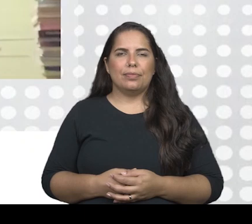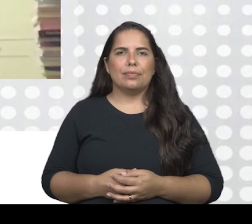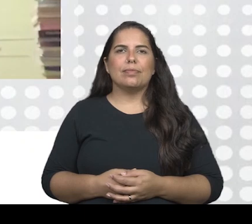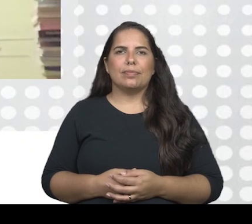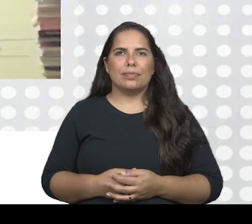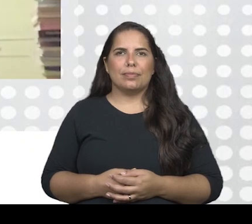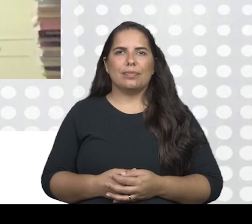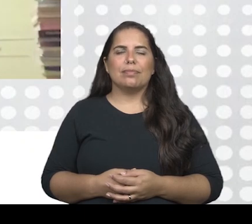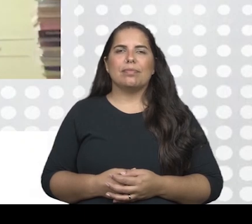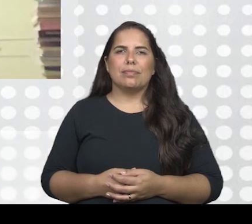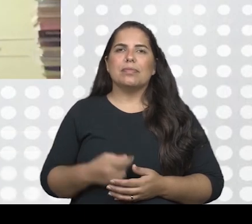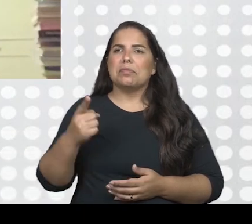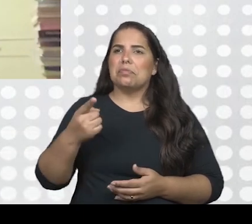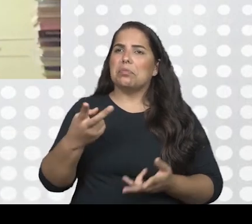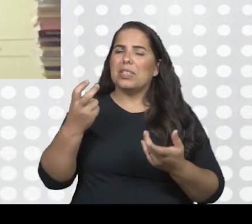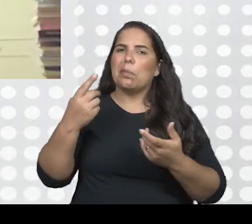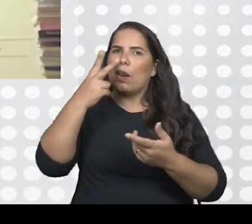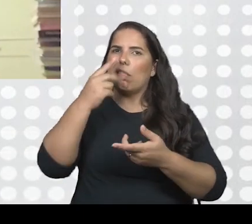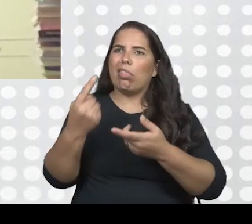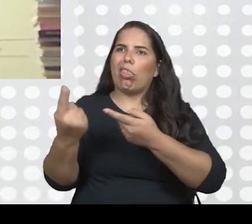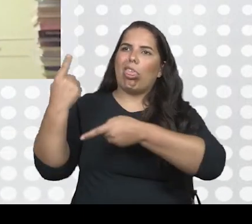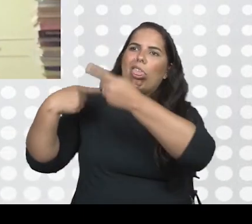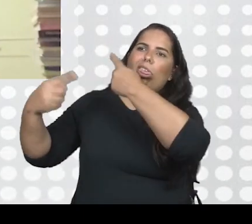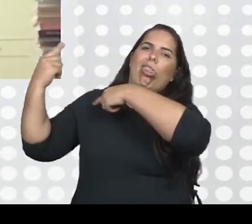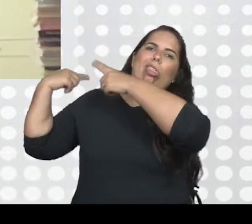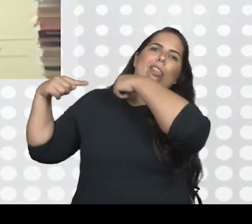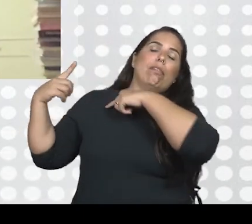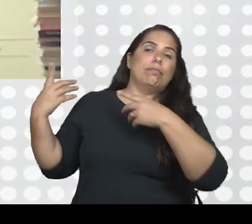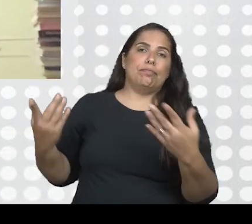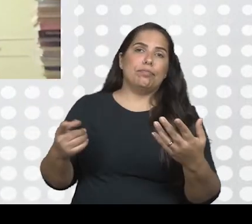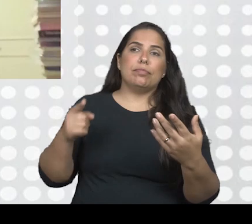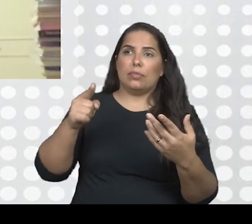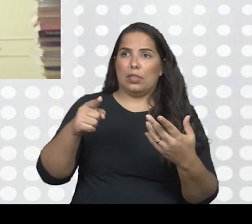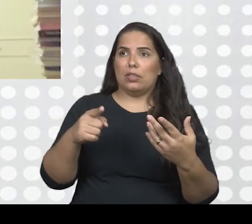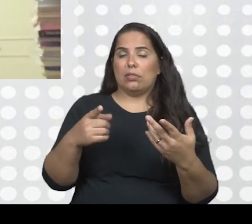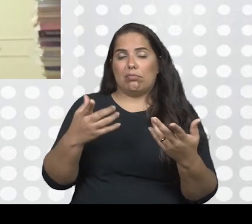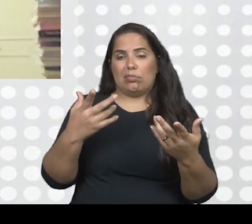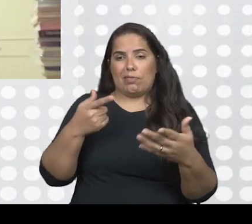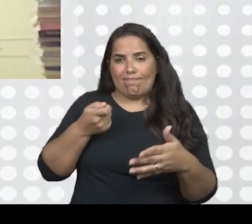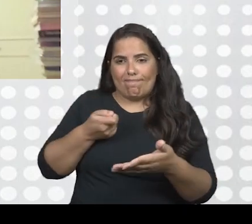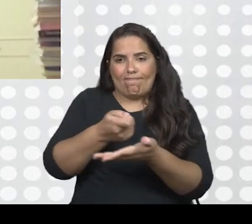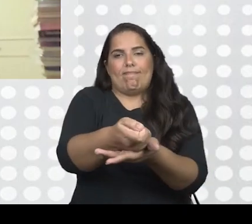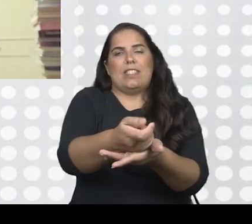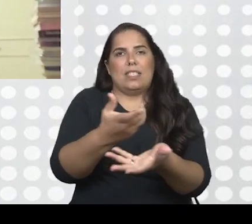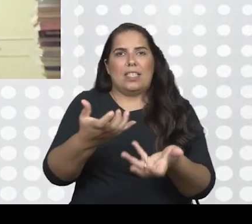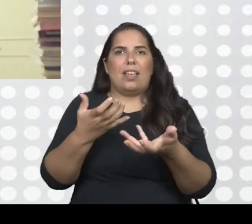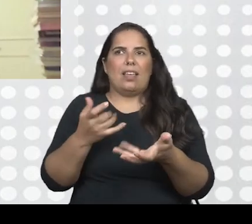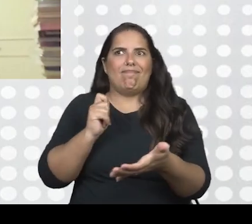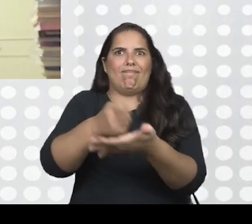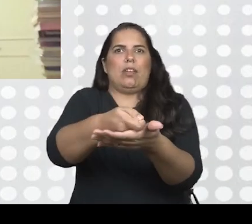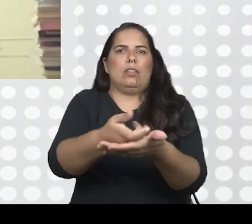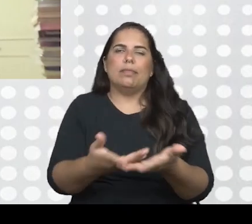Acho que isso só demonstra um retrocesso que essa investida deseja implementar, né?